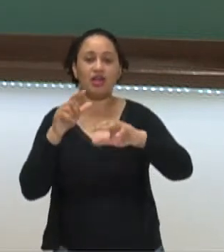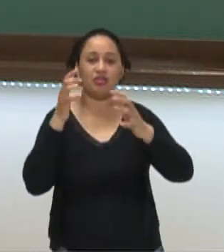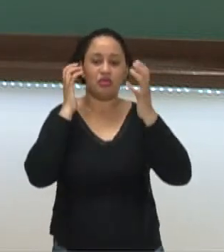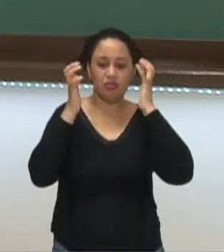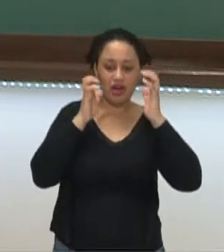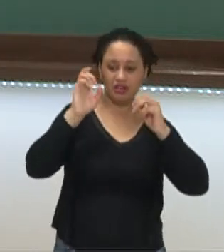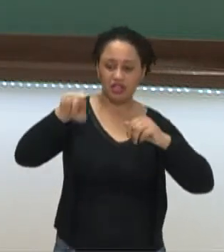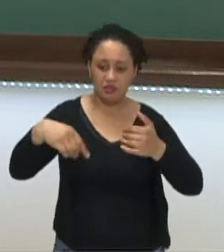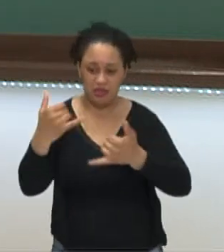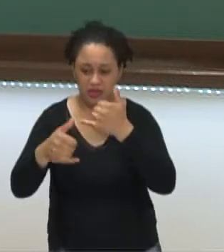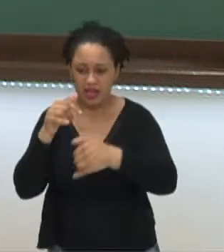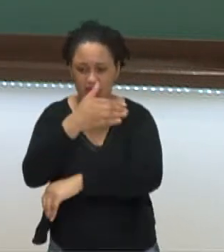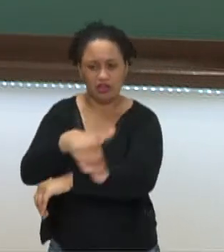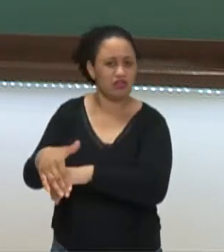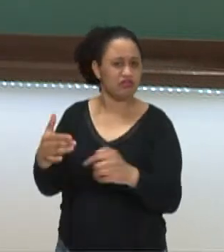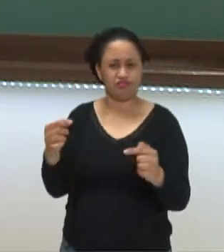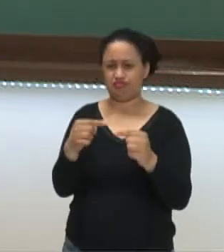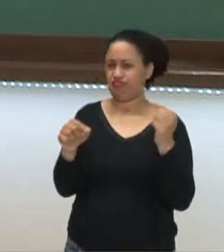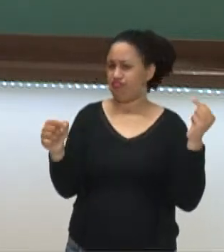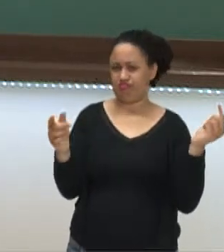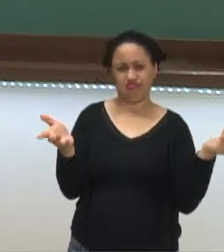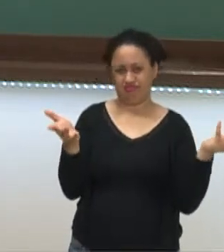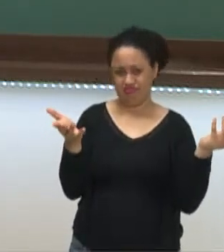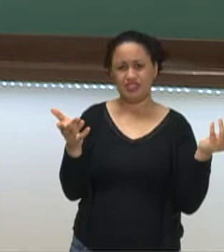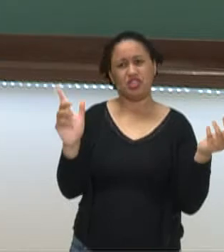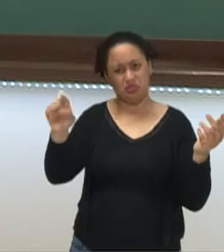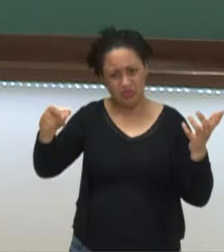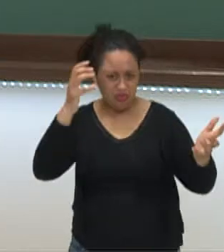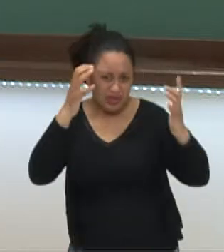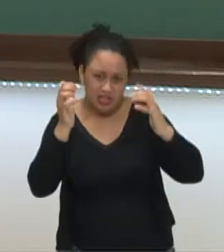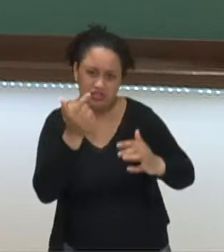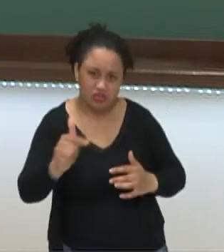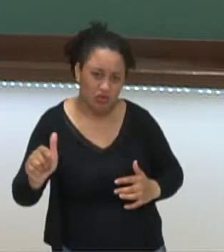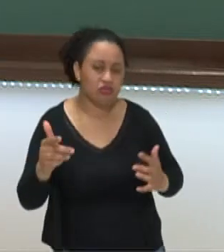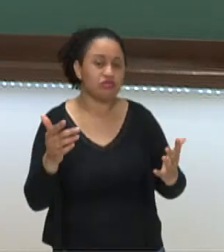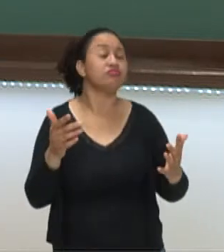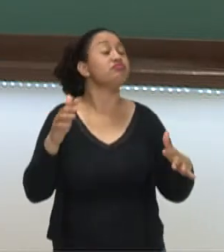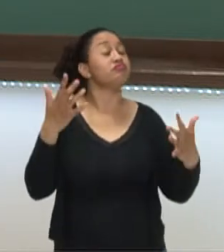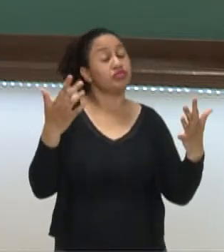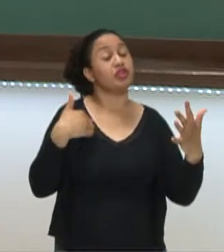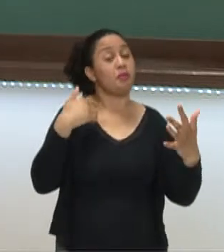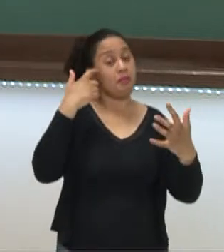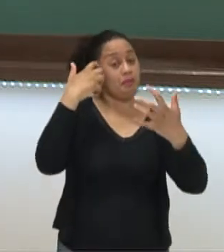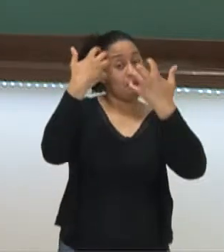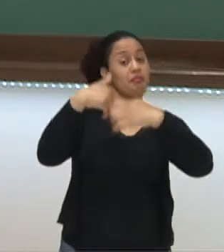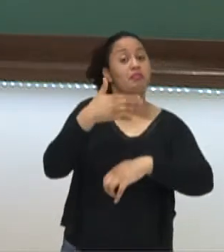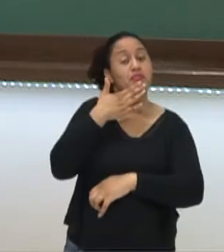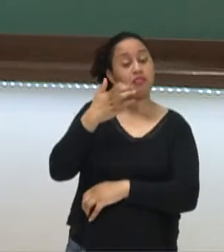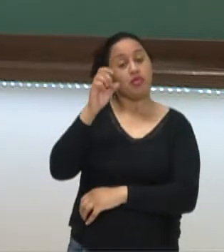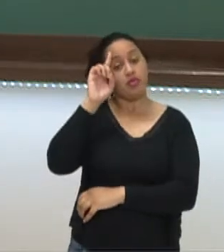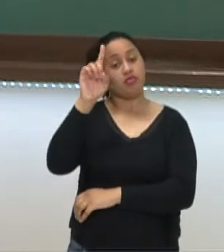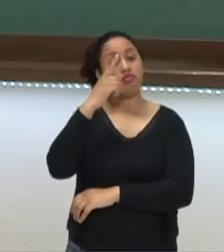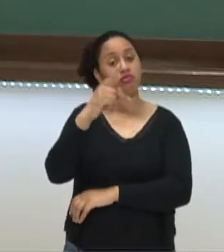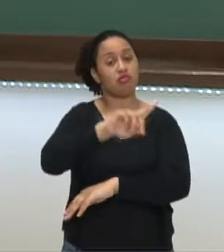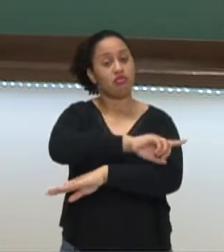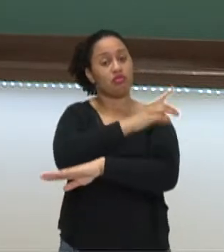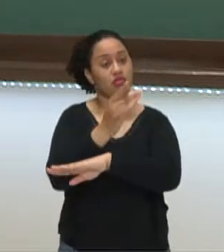colocar o horário de brincar na rua. Não há lógica nisso. Então, pensar melhor o seu dia para aproveitar melhor esse